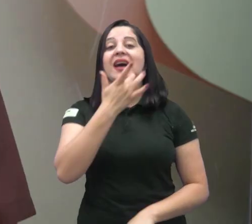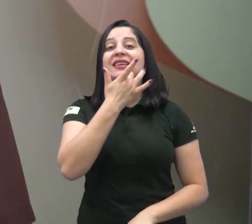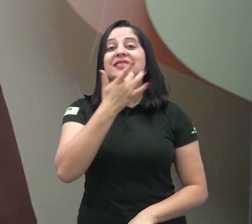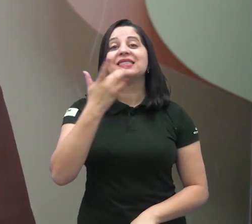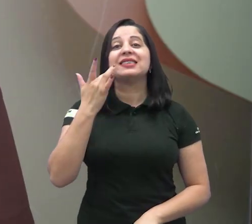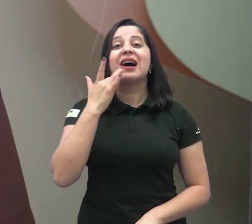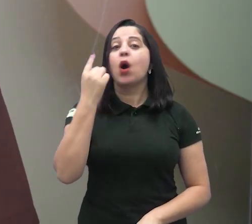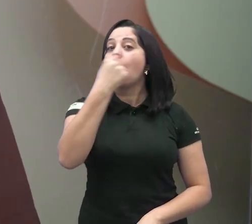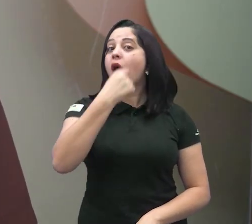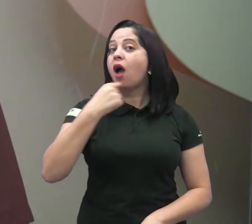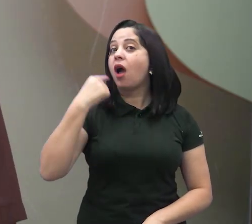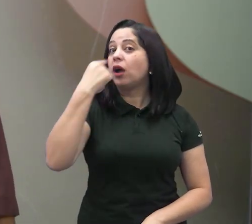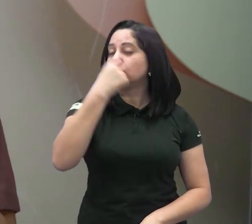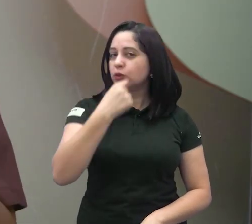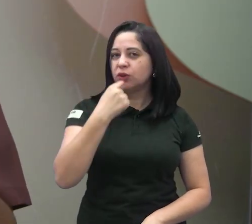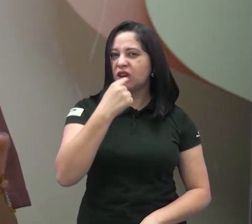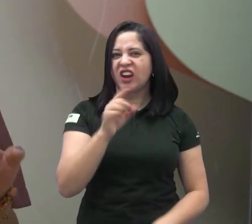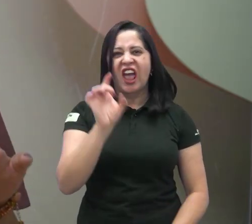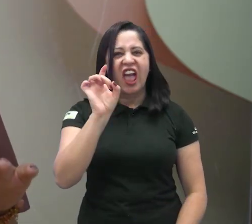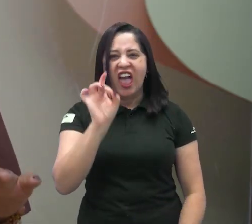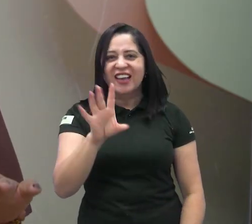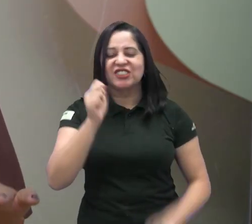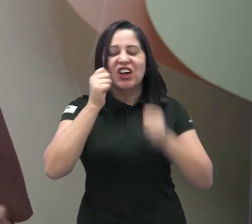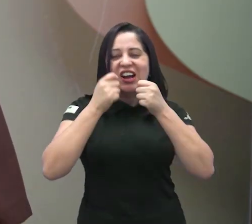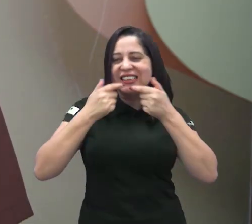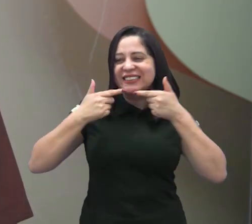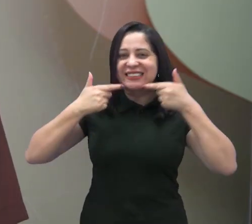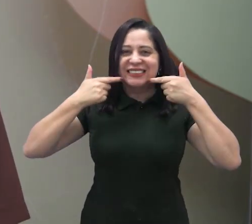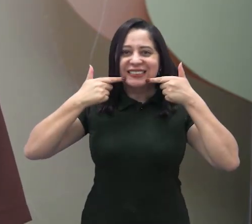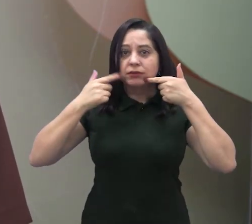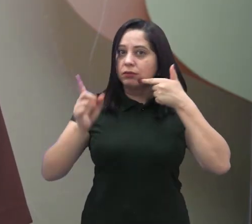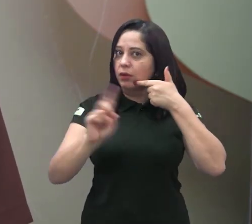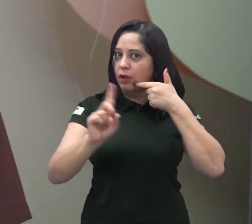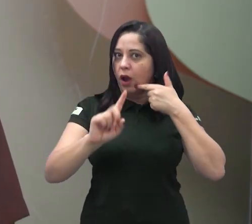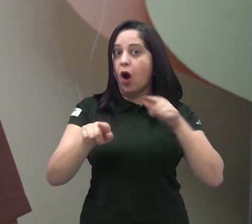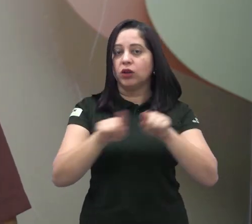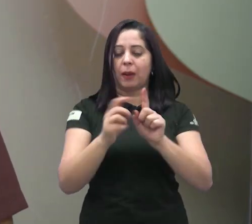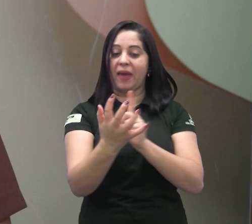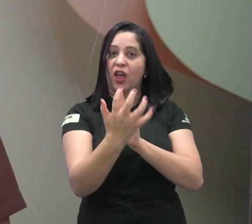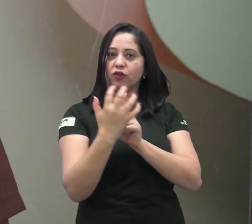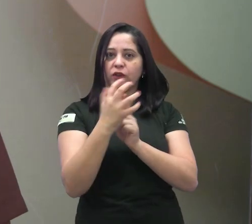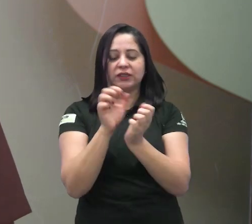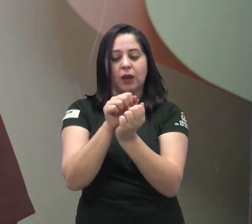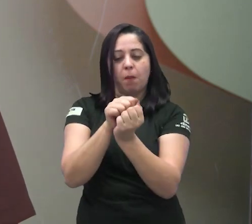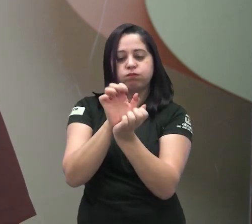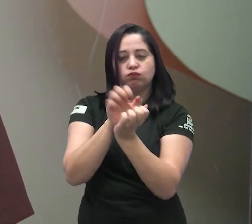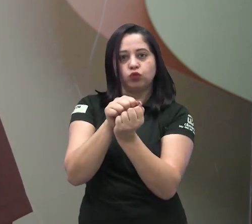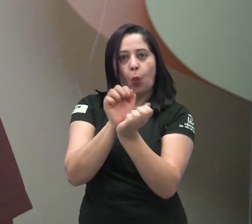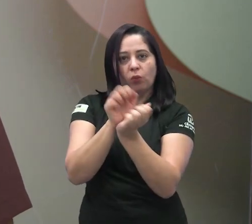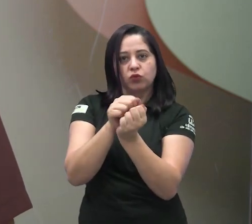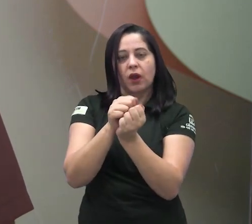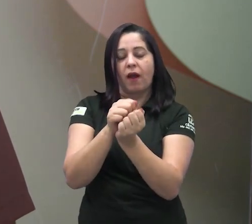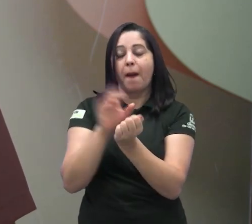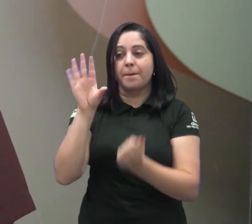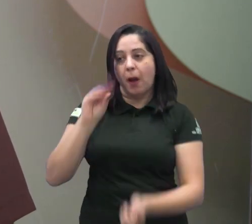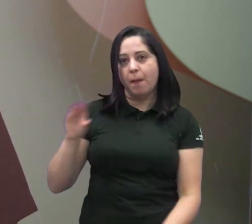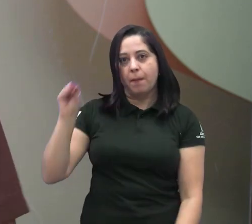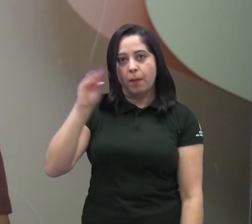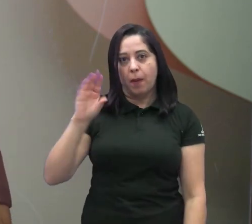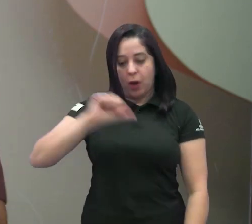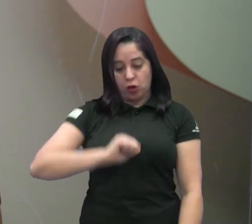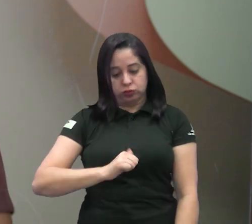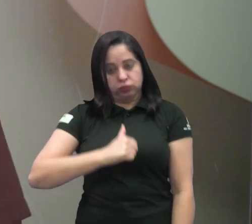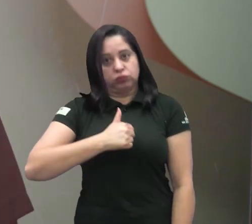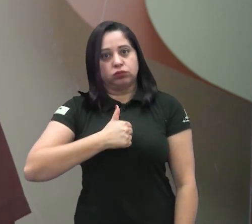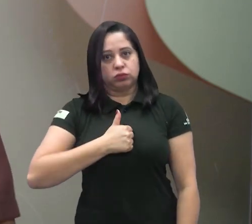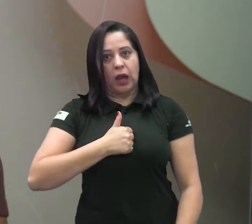Uma boa saúde bucal vai muito além de um sorriso bonito. Ela influencia a mastigação, a fala, a autoestima